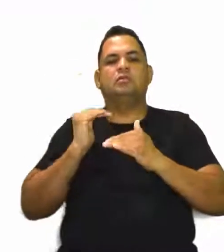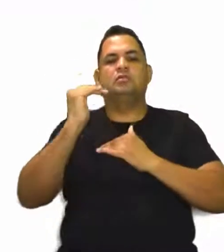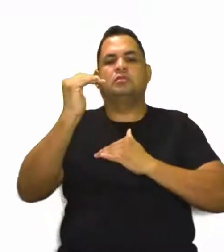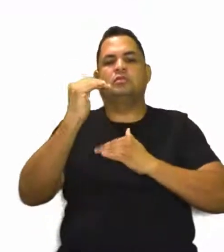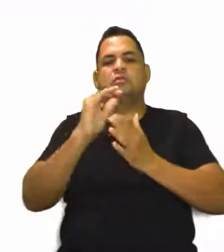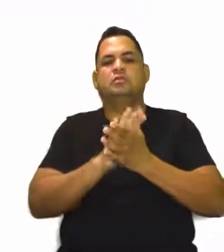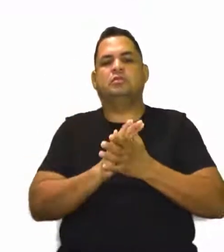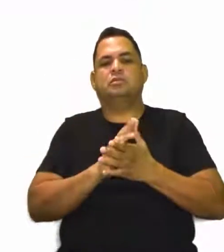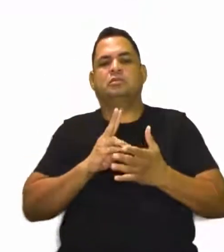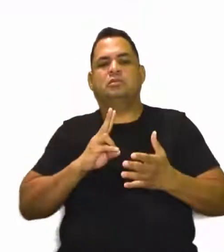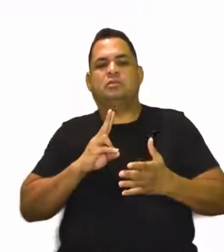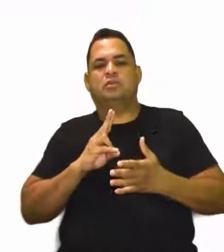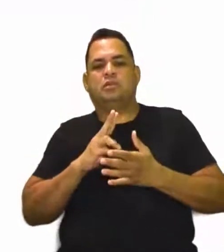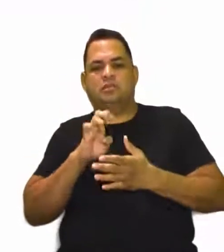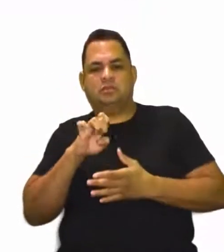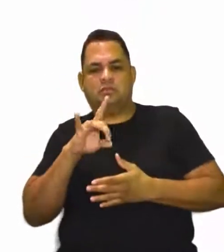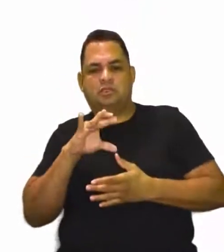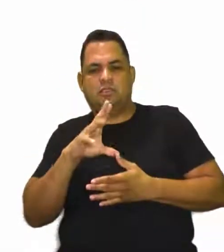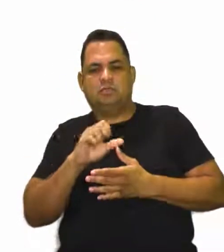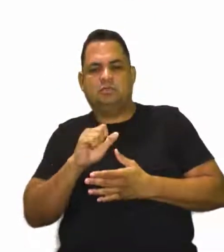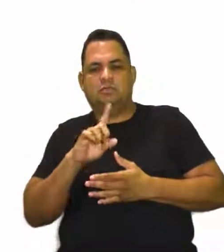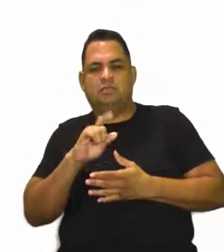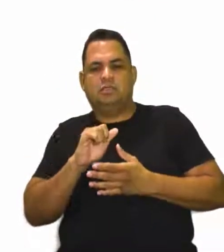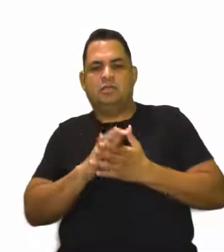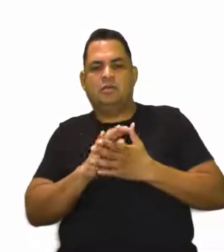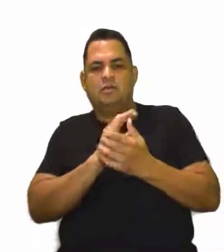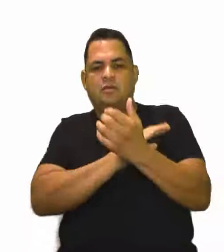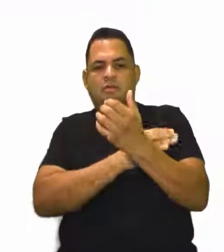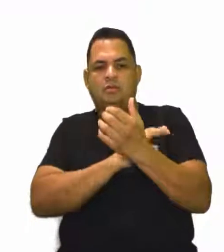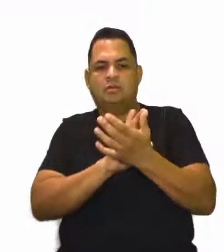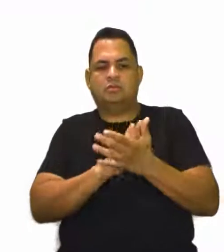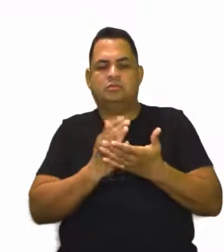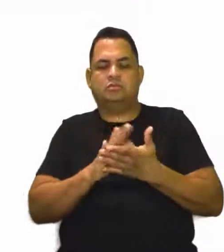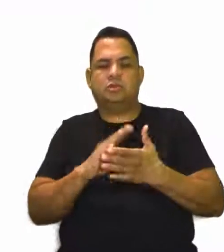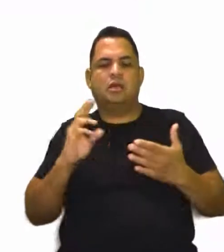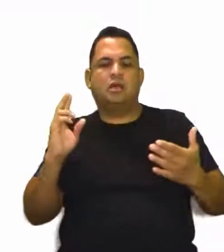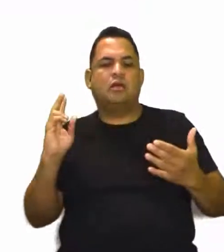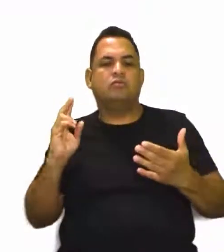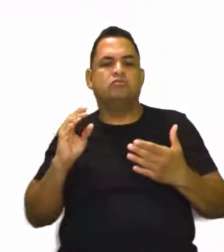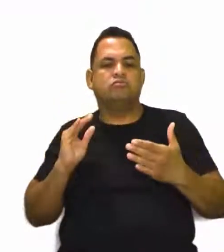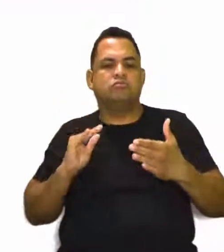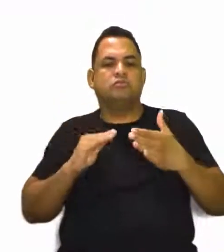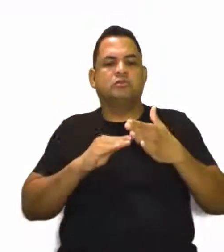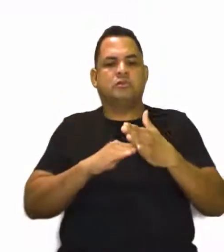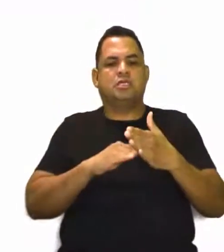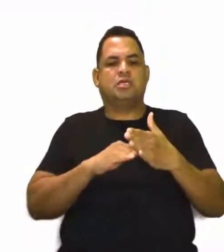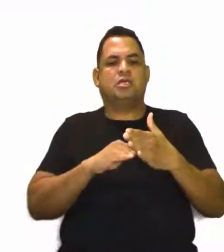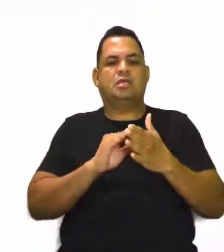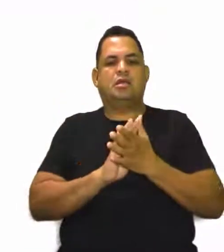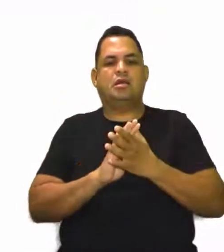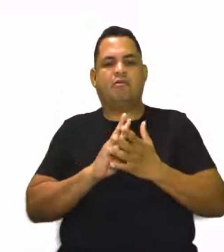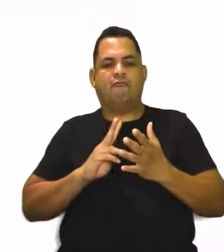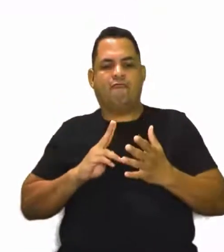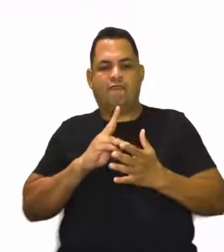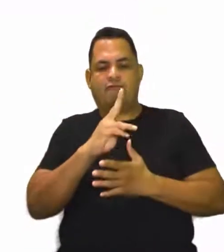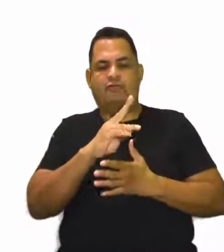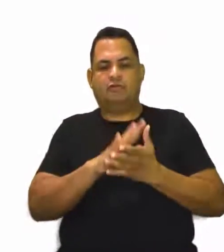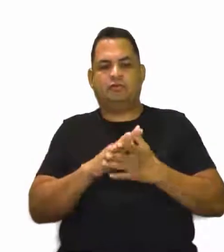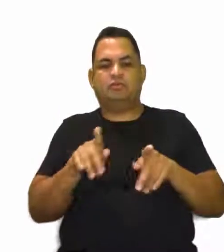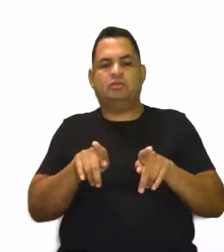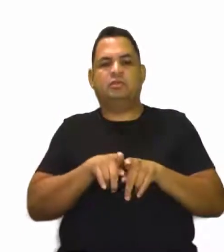resistência muscular, alcançar agilidade e alcançar potência. E para fechar a aula,